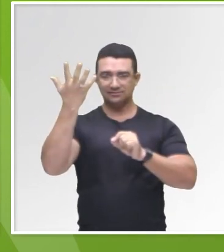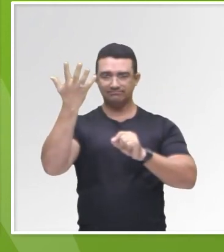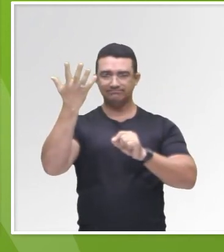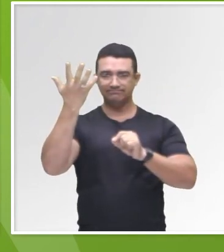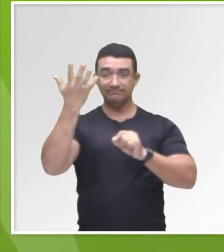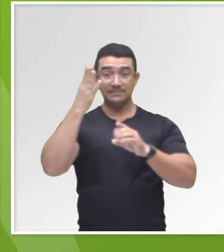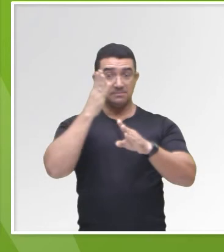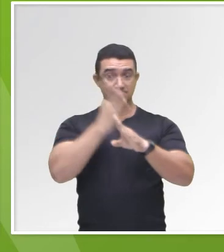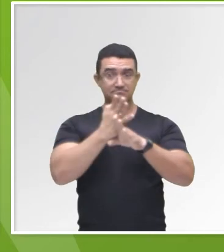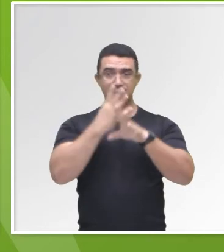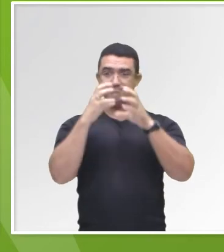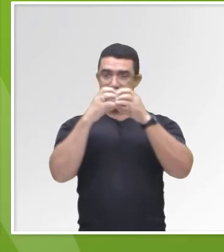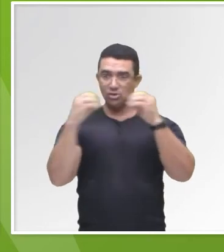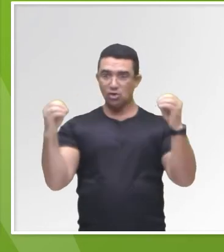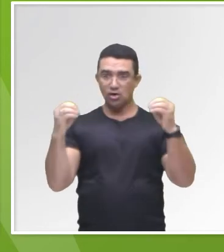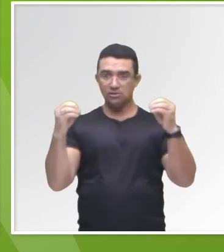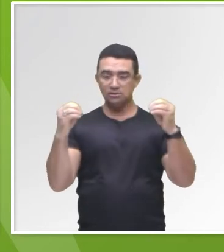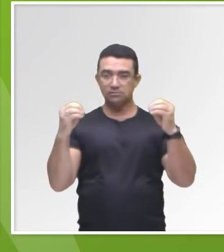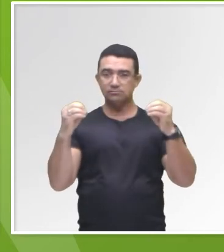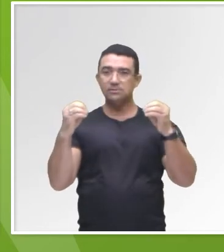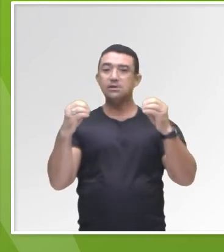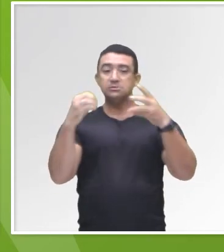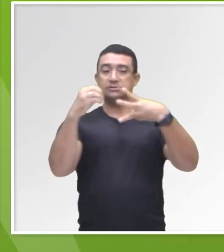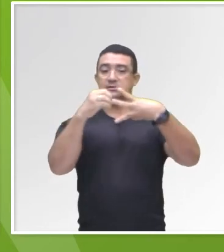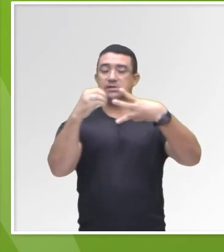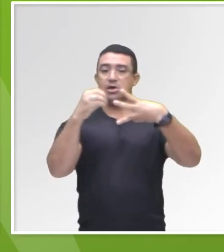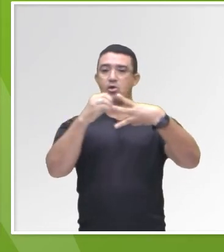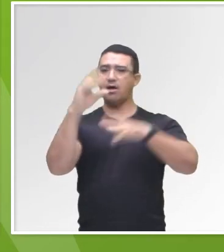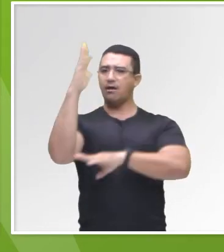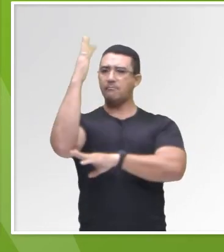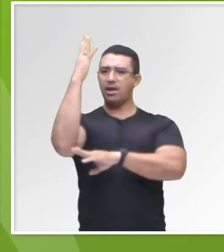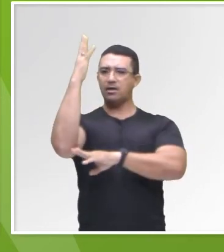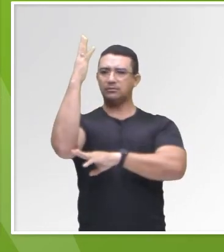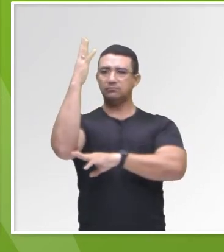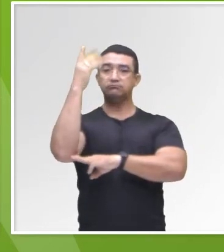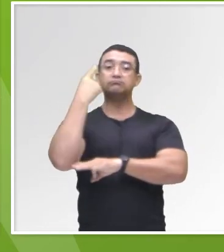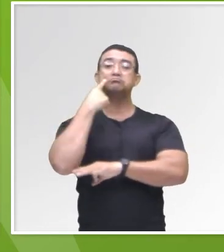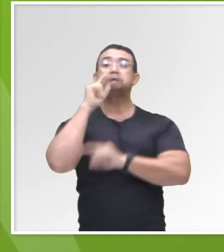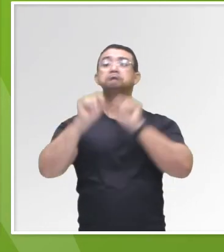plantas? Como que é a mitose na célula vegetal? A gente observa na próxima imagem.